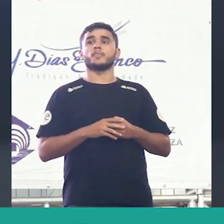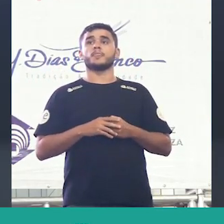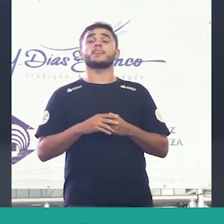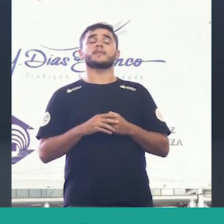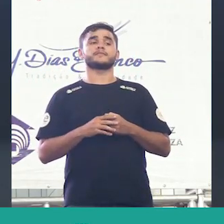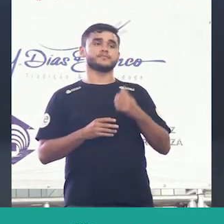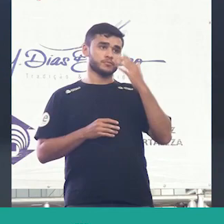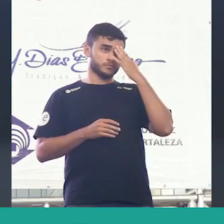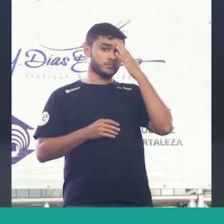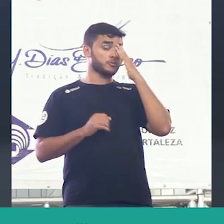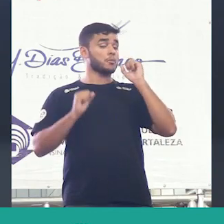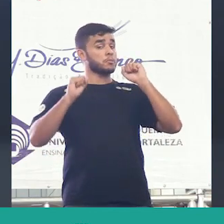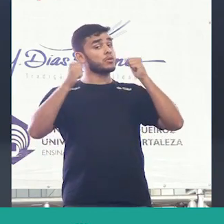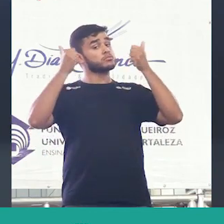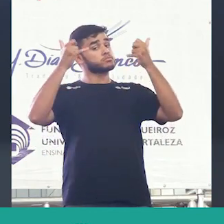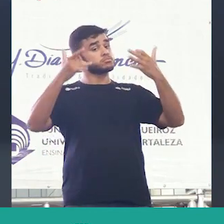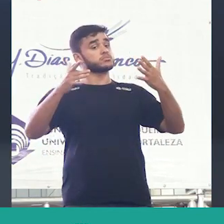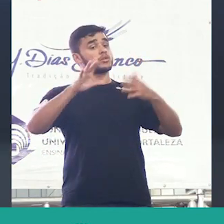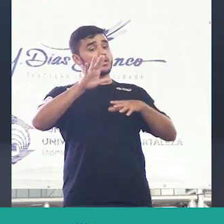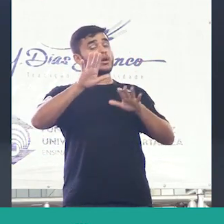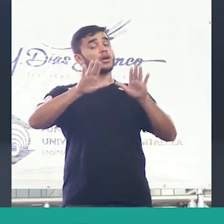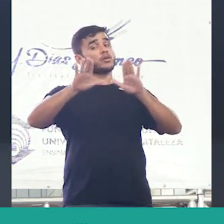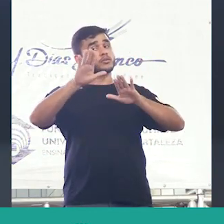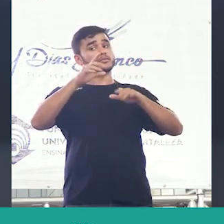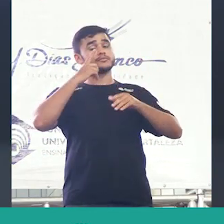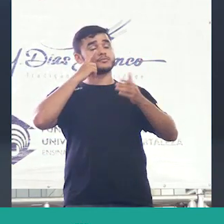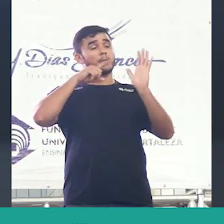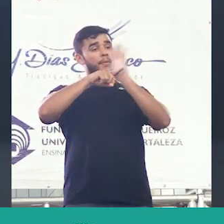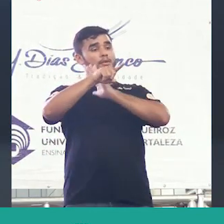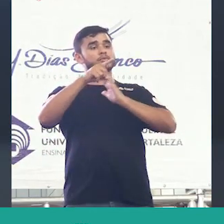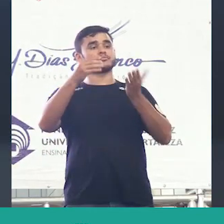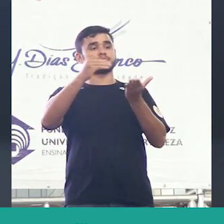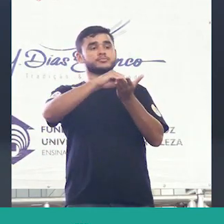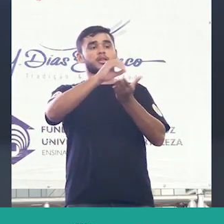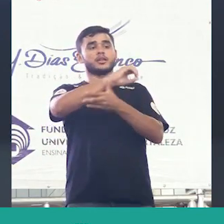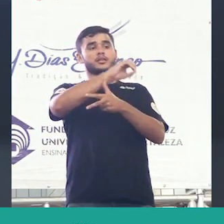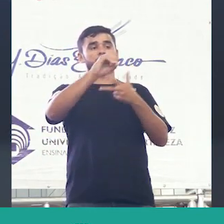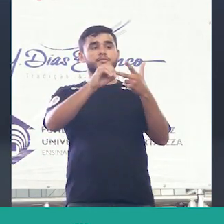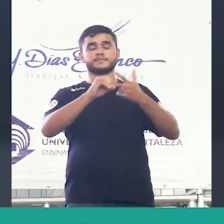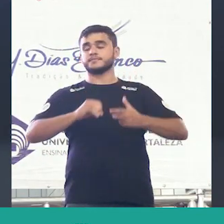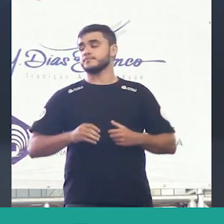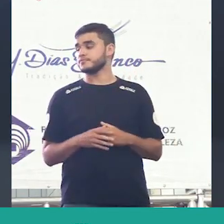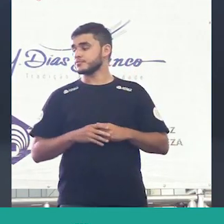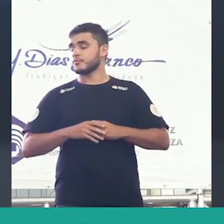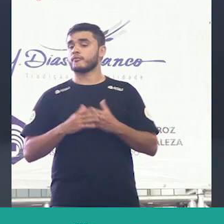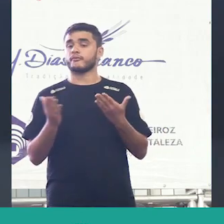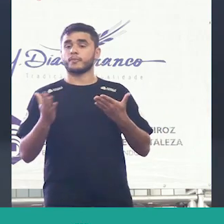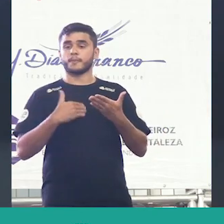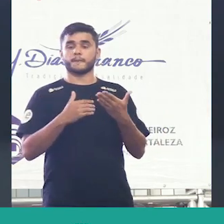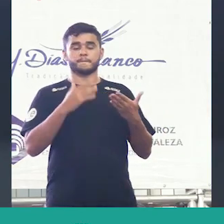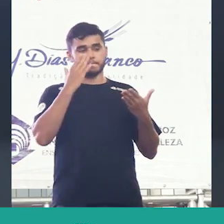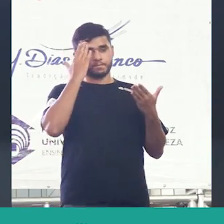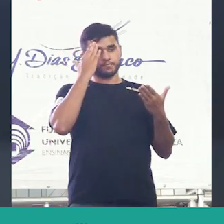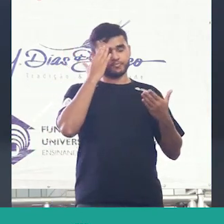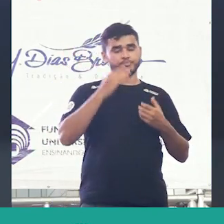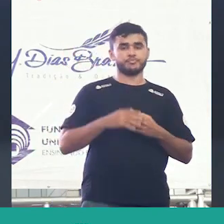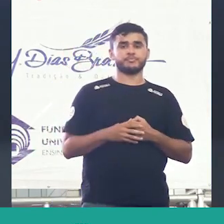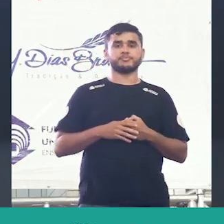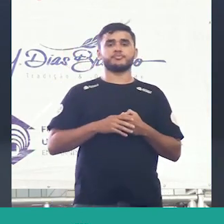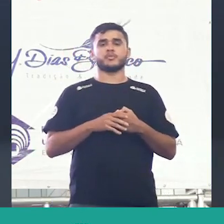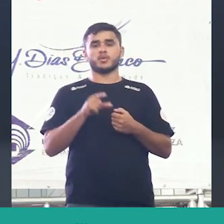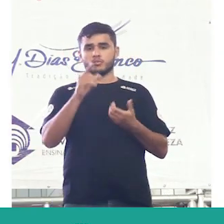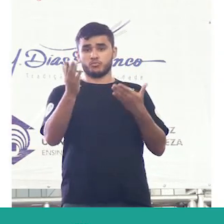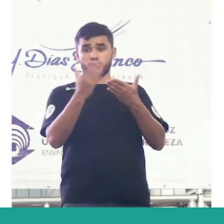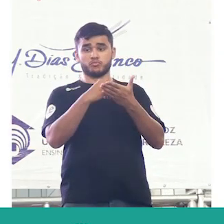ano, centenário e tal, fala sobre isso aí, tá certo? Vamos lá. Vira a páginazinha aí, vira. Aonde tem